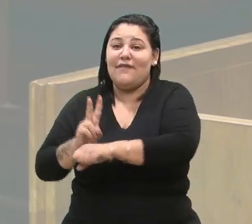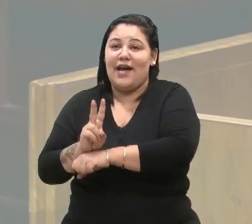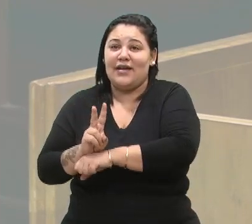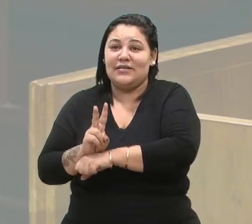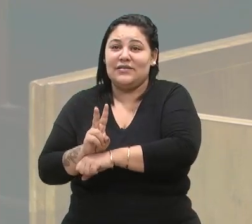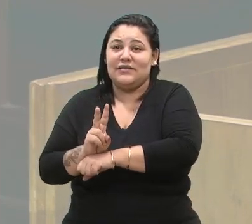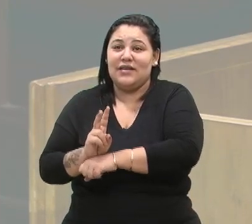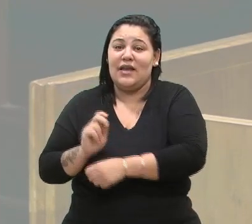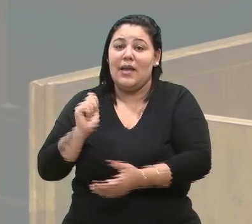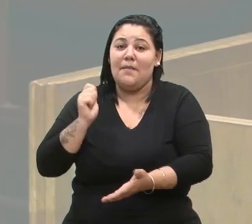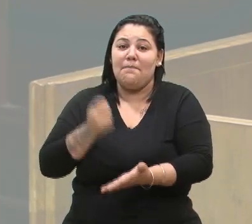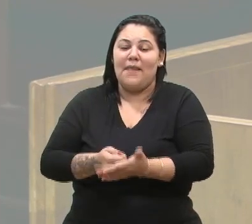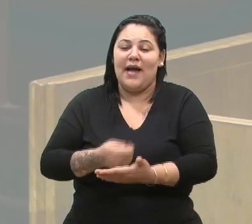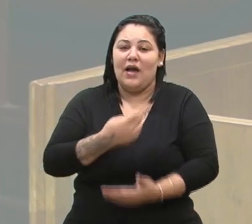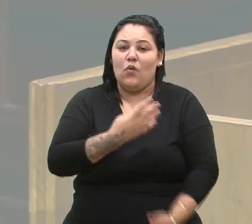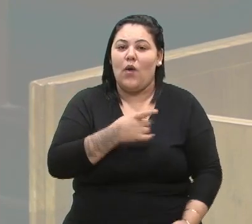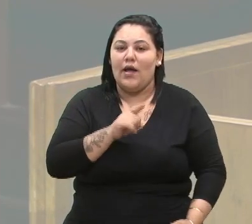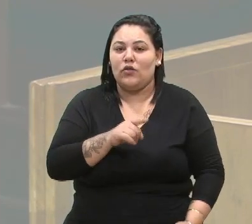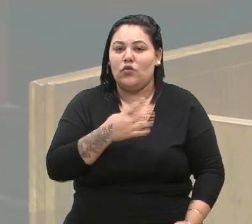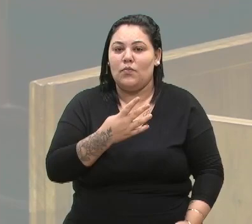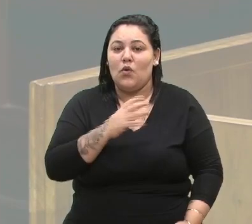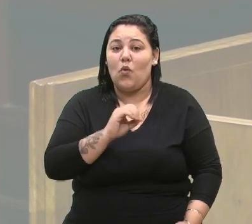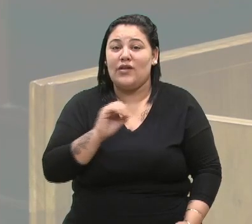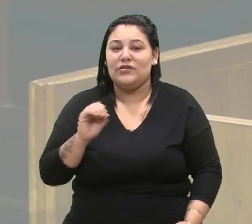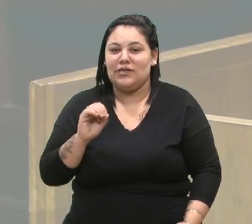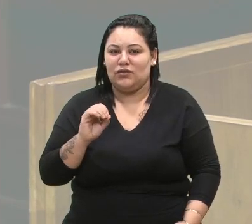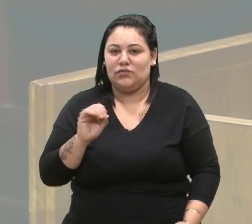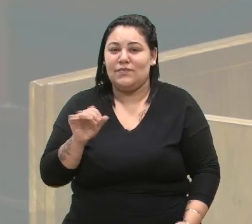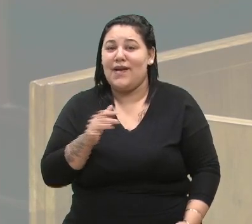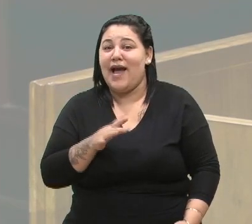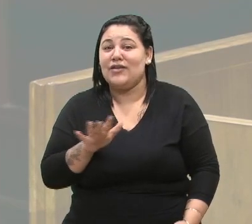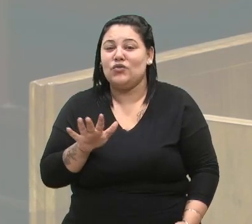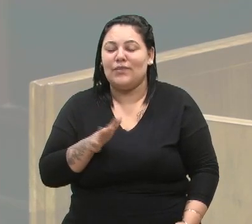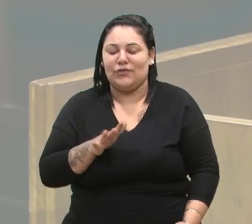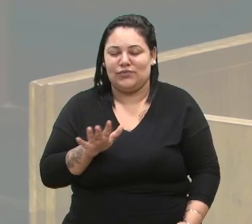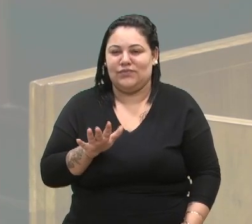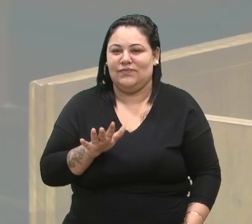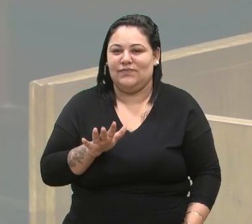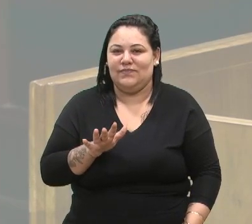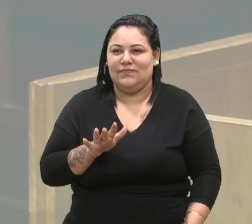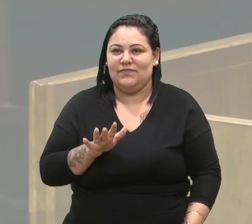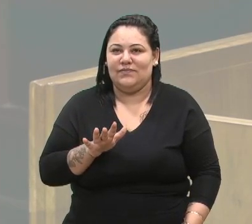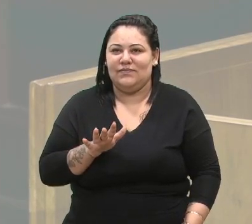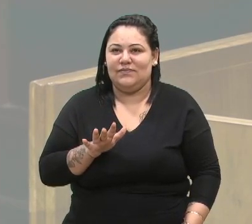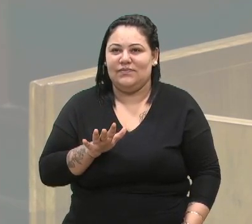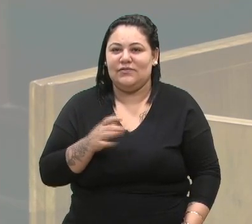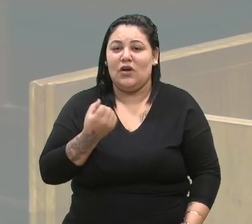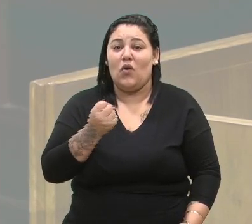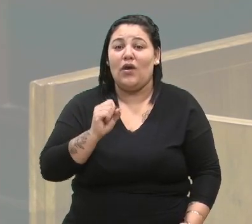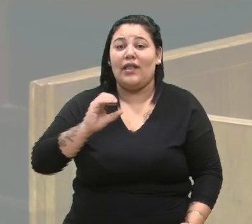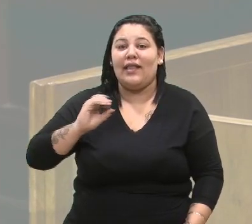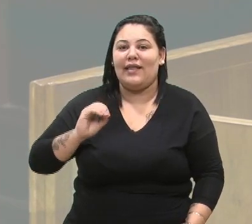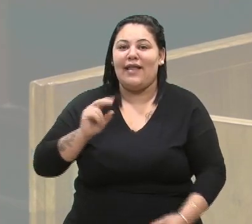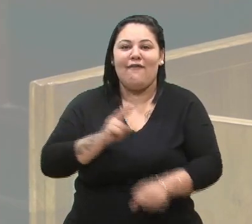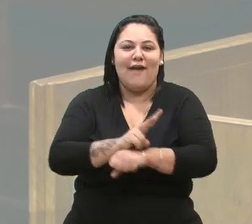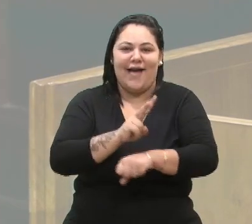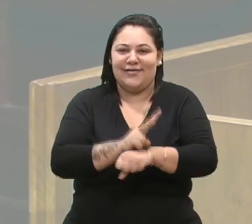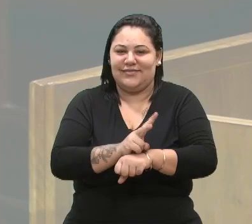4.400 em média. Ou seja, 80 vagas,